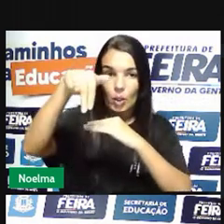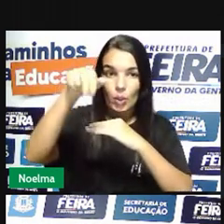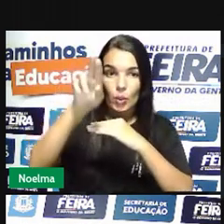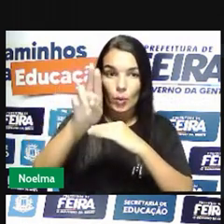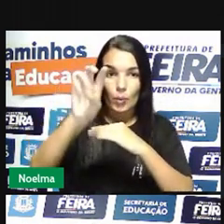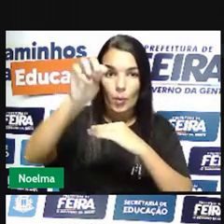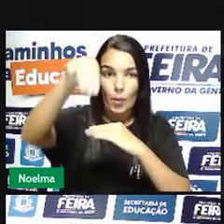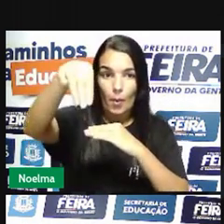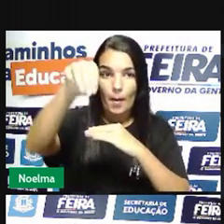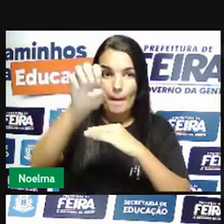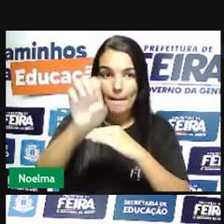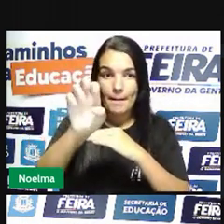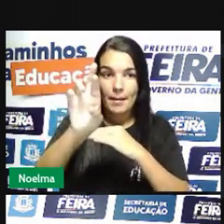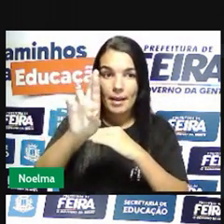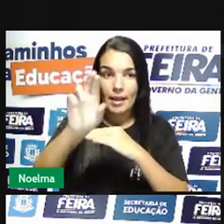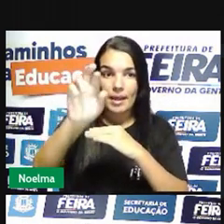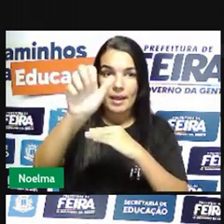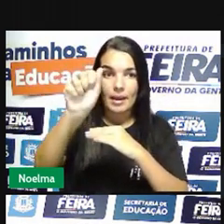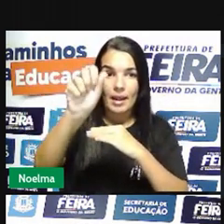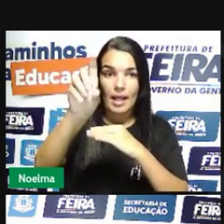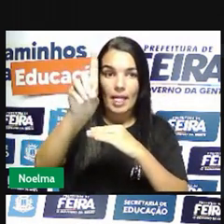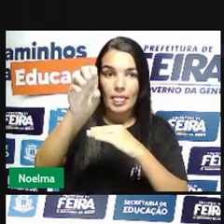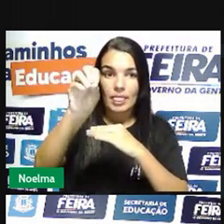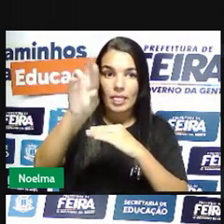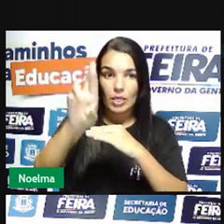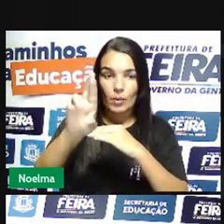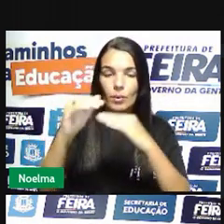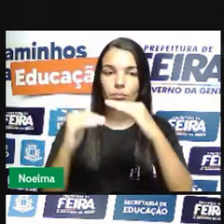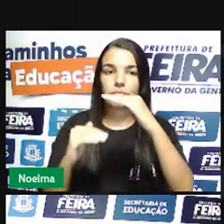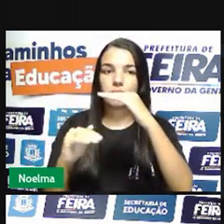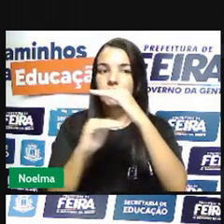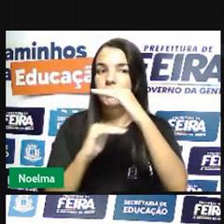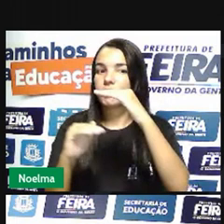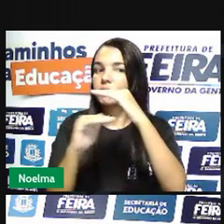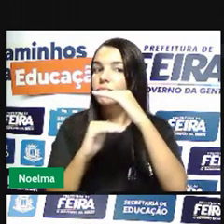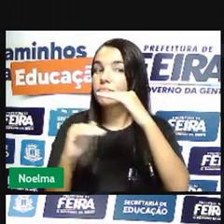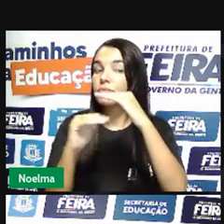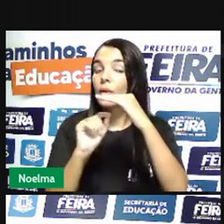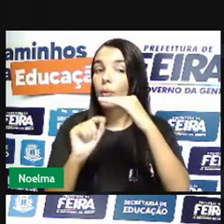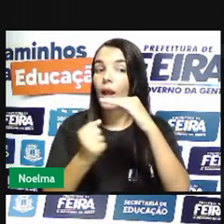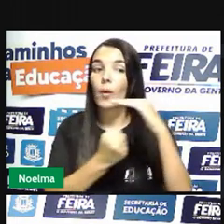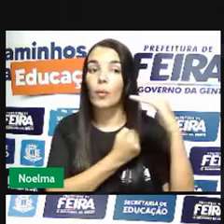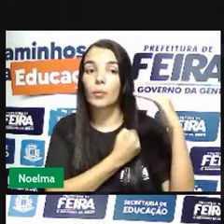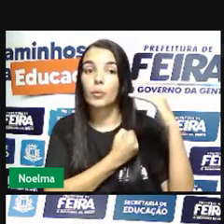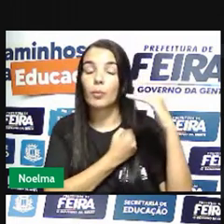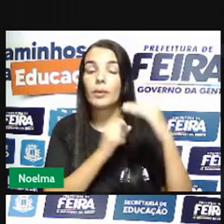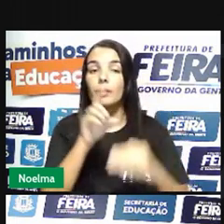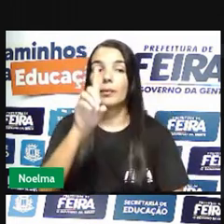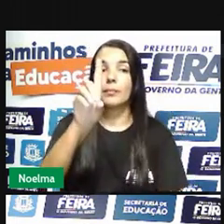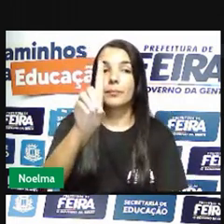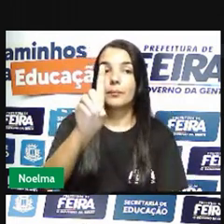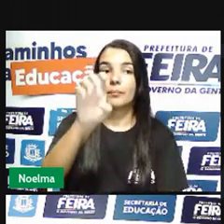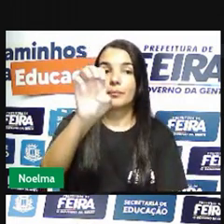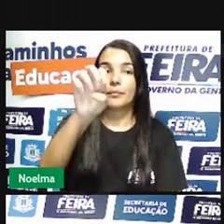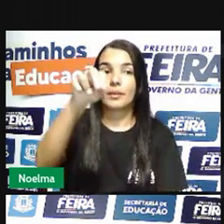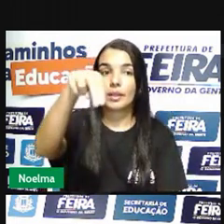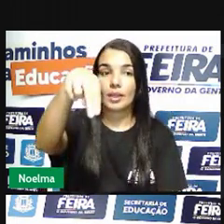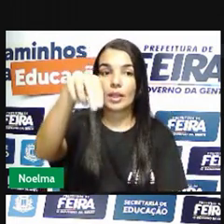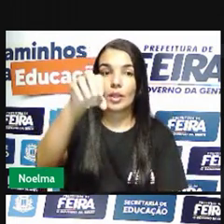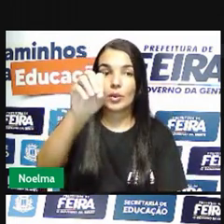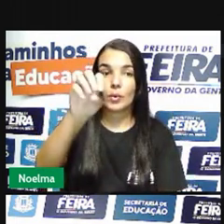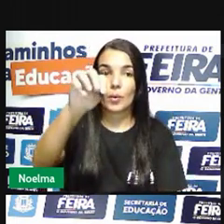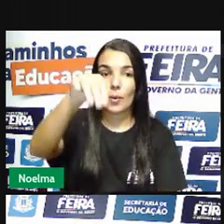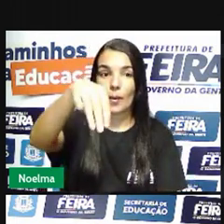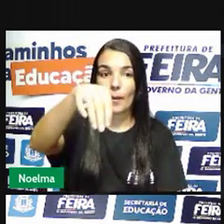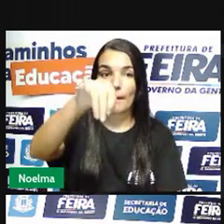denominador que a parte de baixo a parte de baixo que é o denominador sempre ter aí uma numa